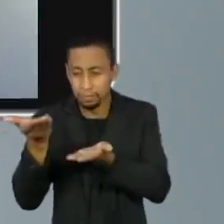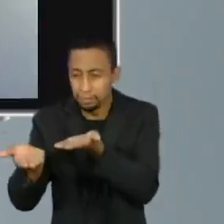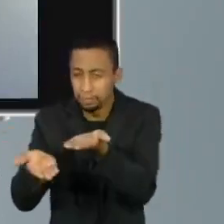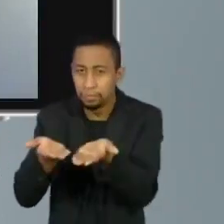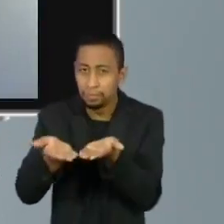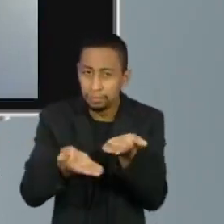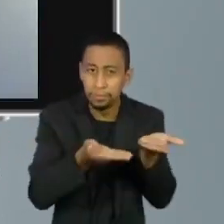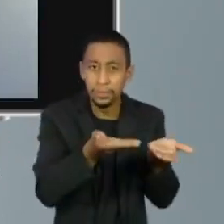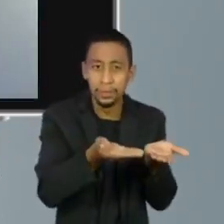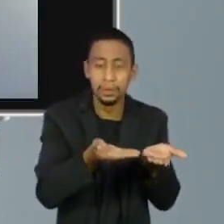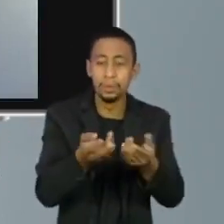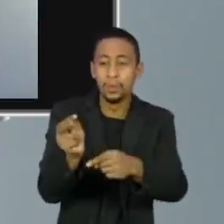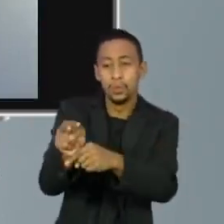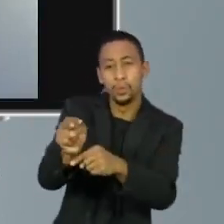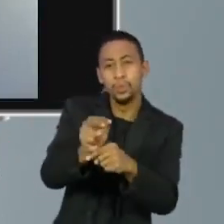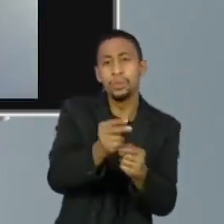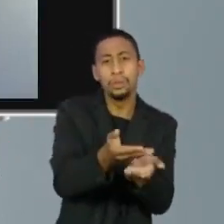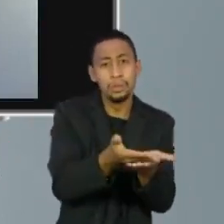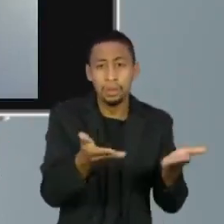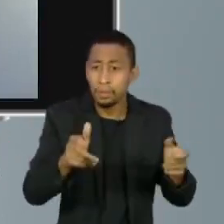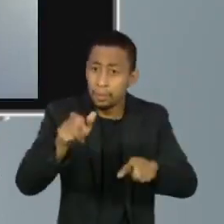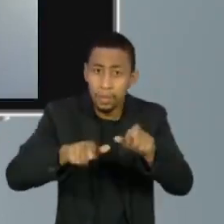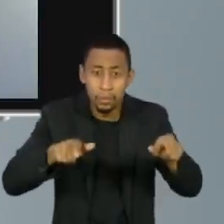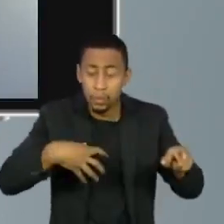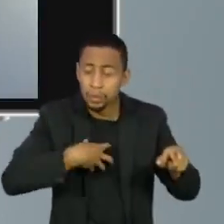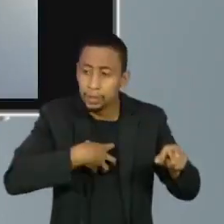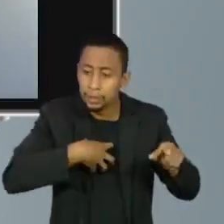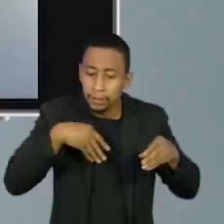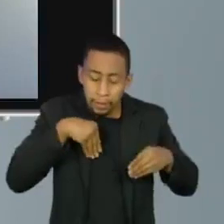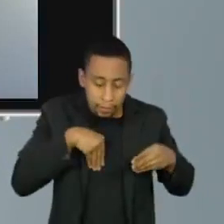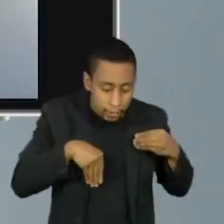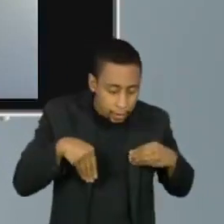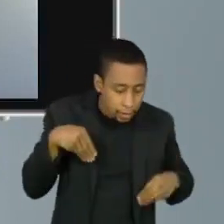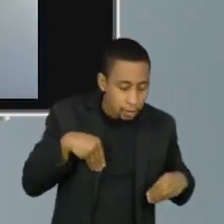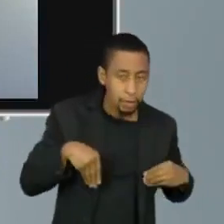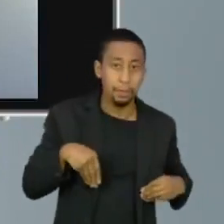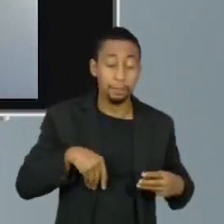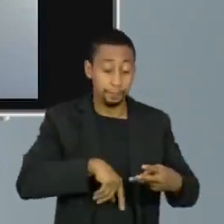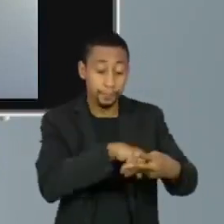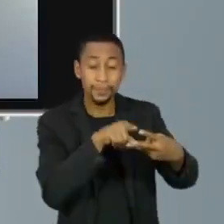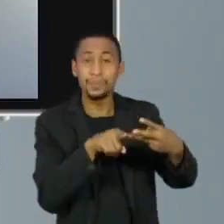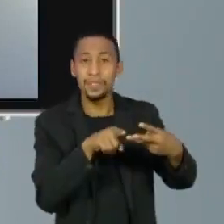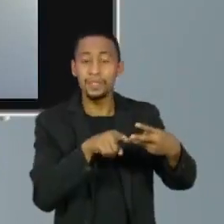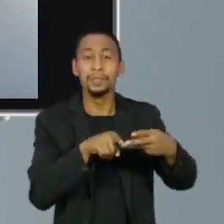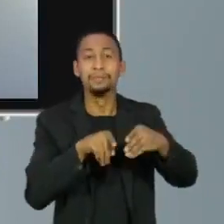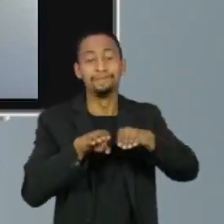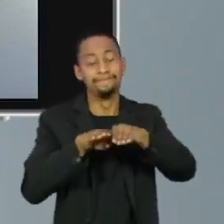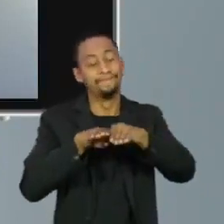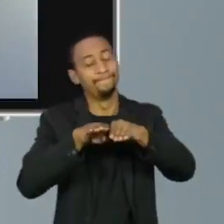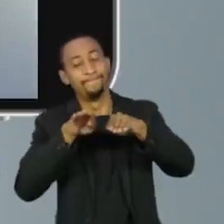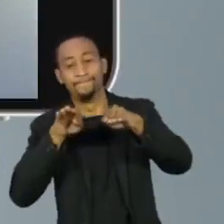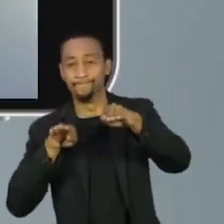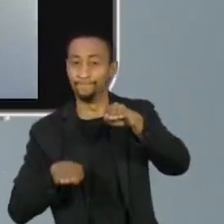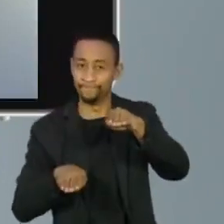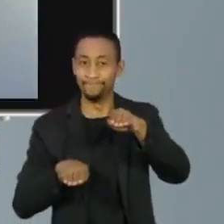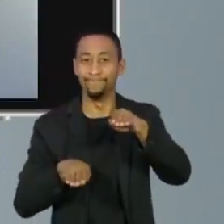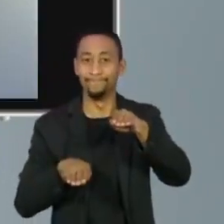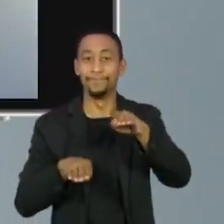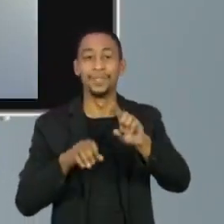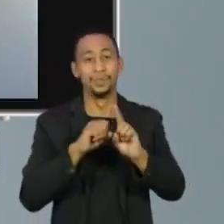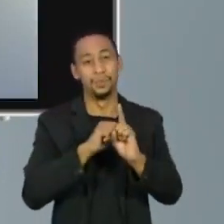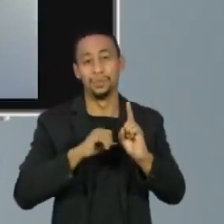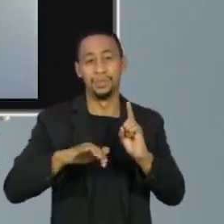poder oferecer cuidados para pessoas com sintomas de depressão, e as desigualdades sociais são também um